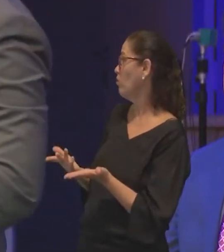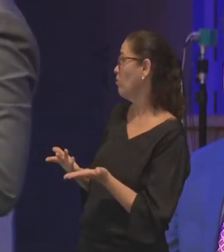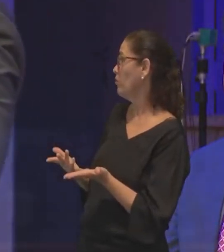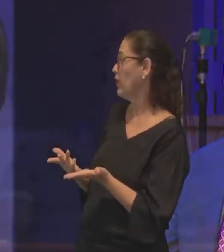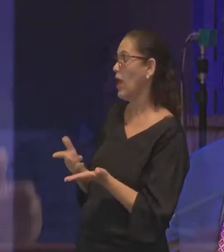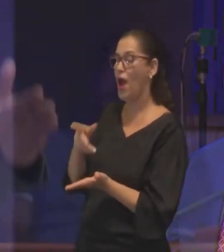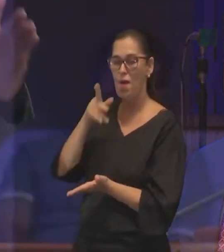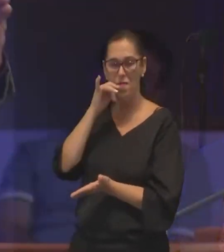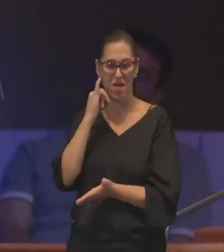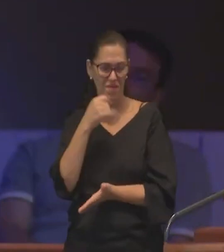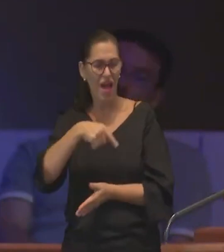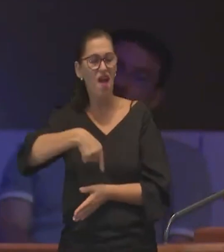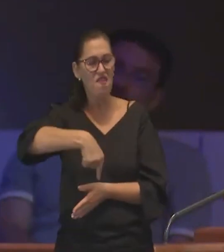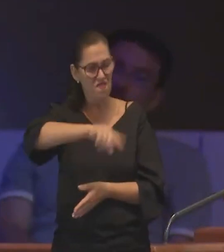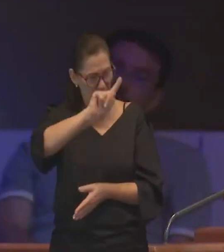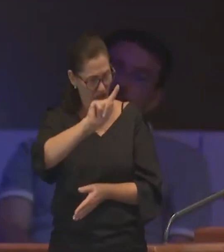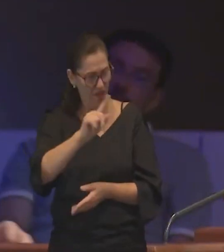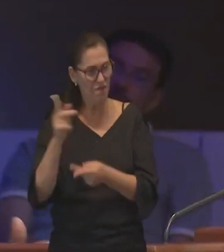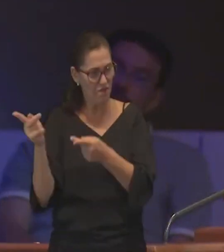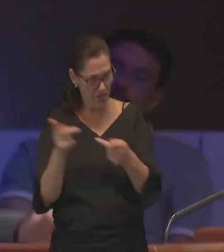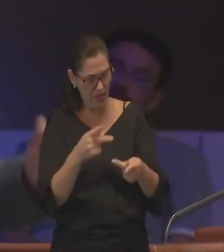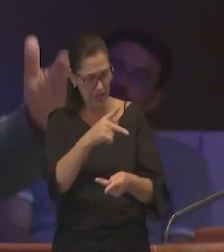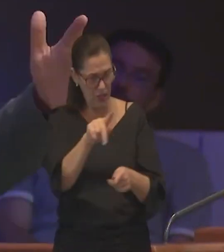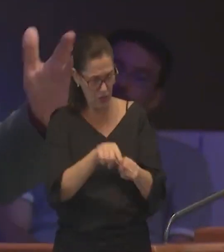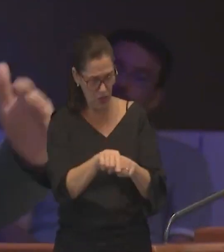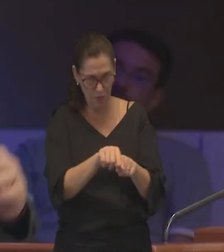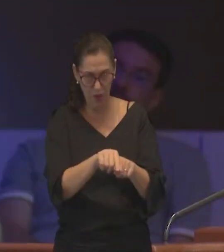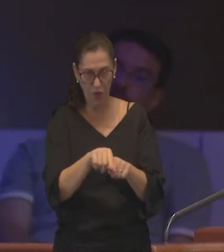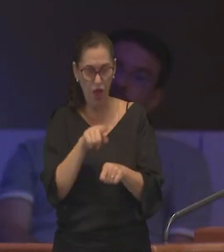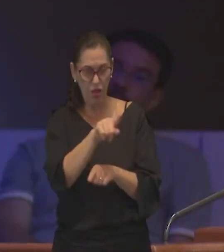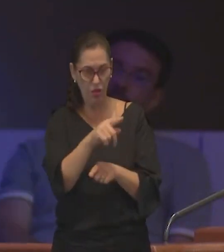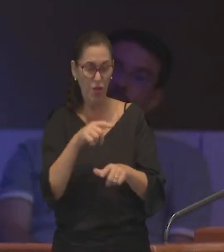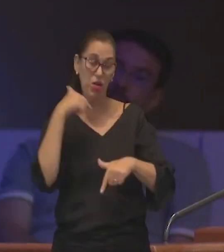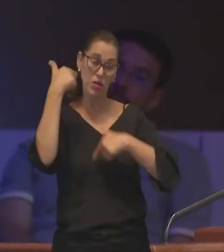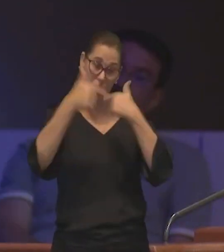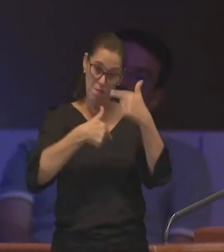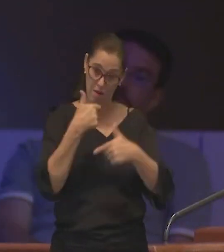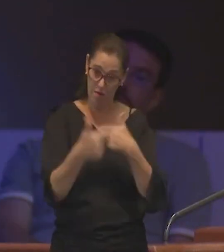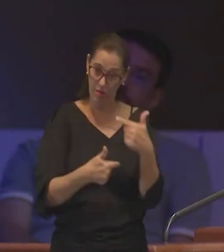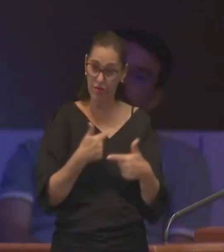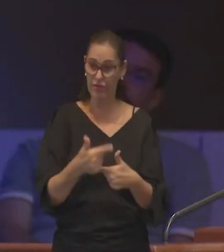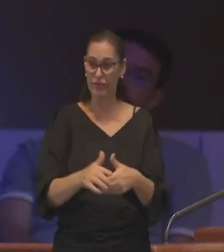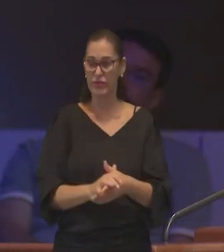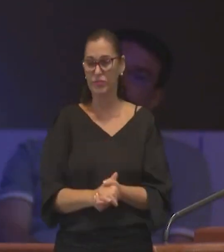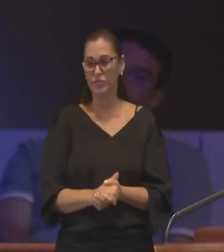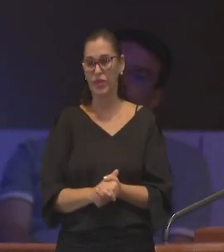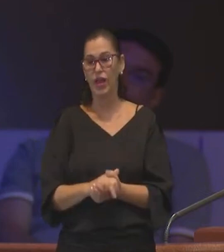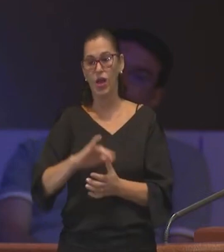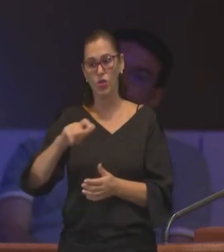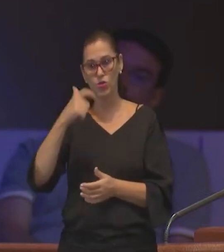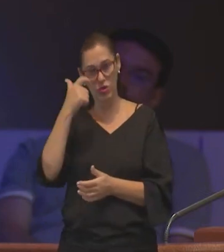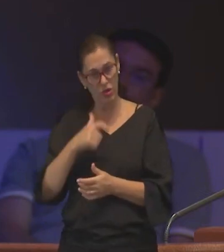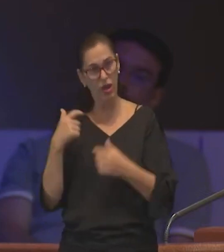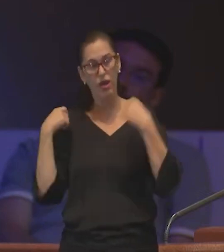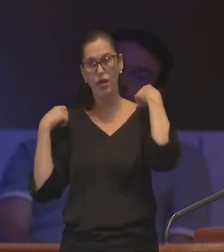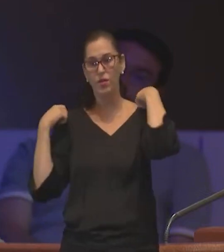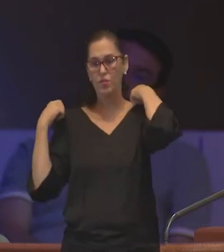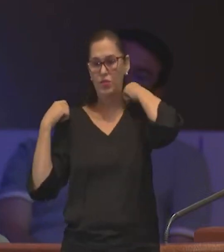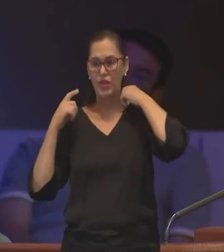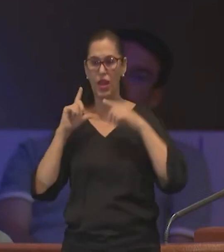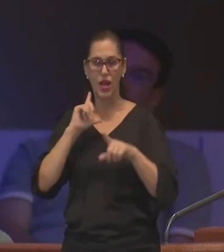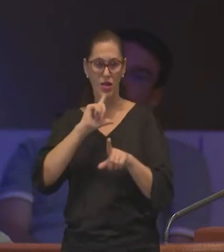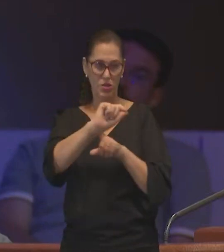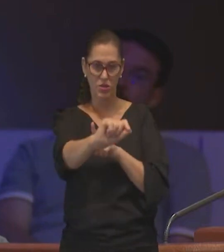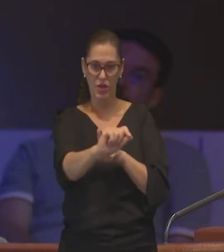O seu pai diz: vá visitar os seus irmãos estão trabalhando. E José então sai